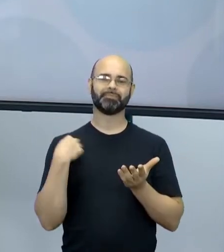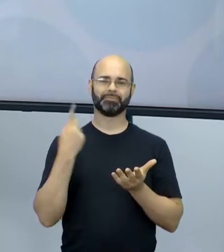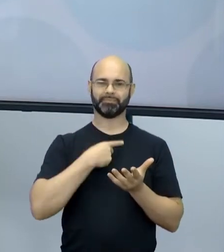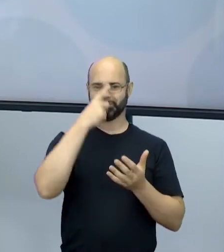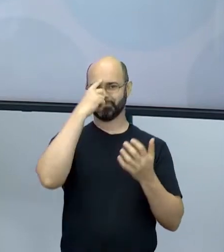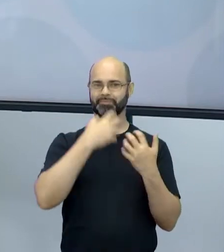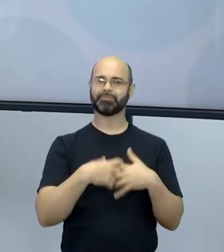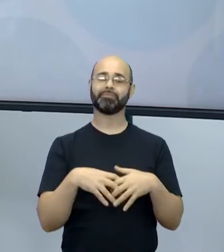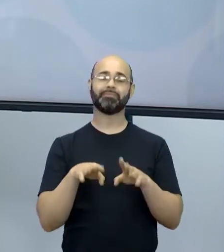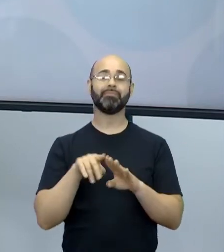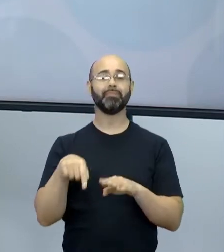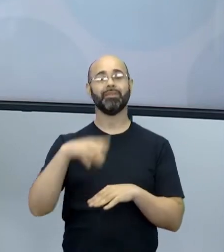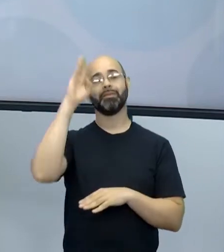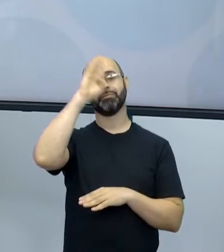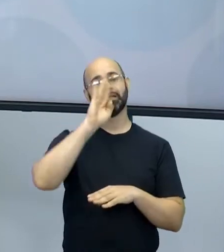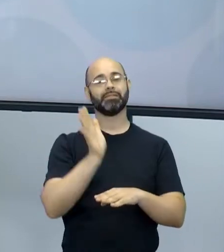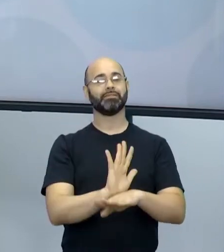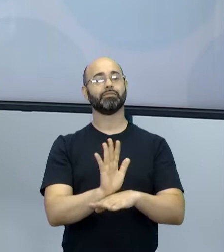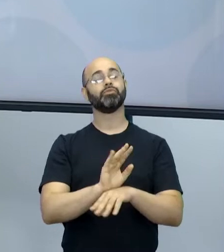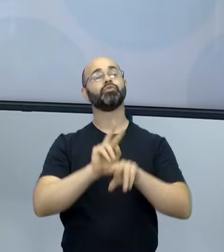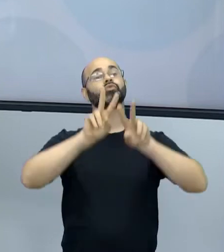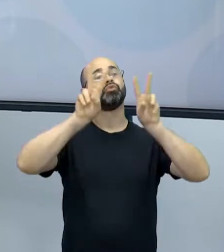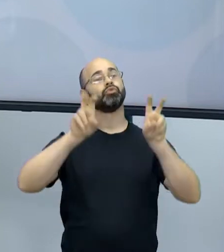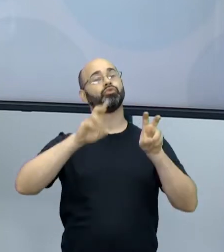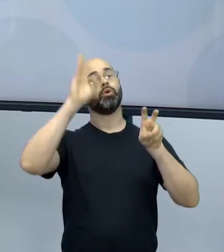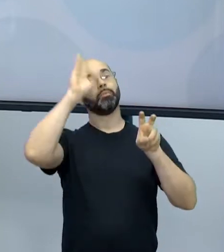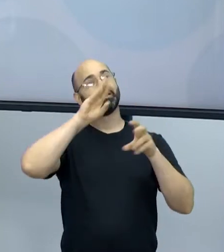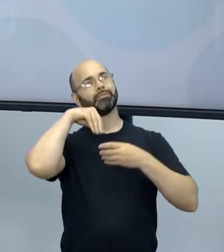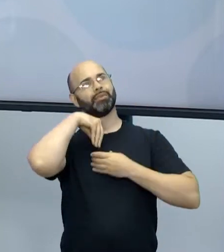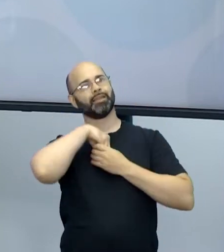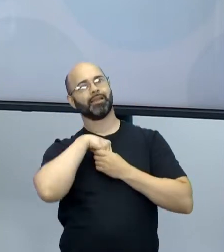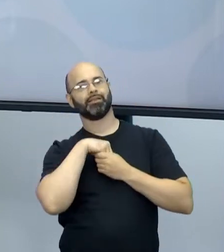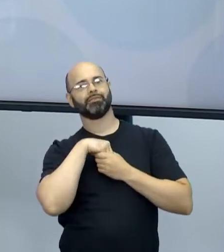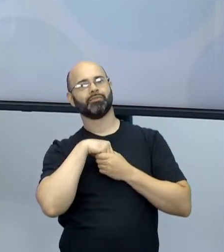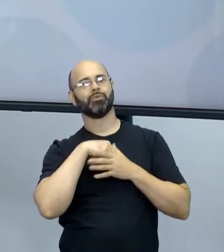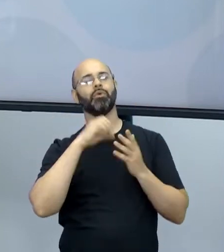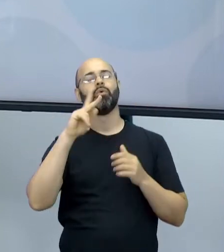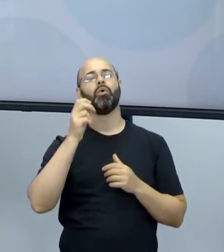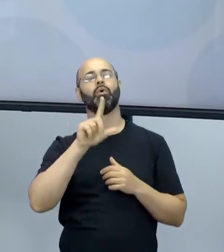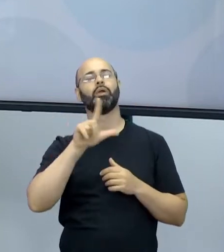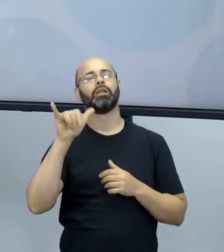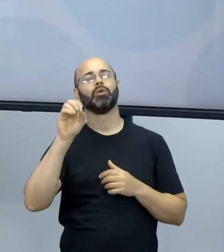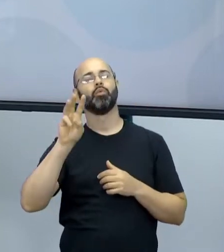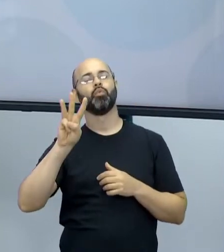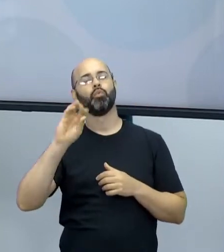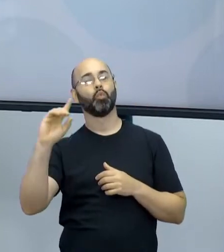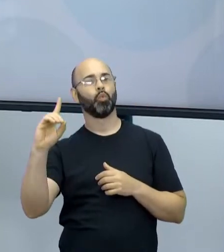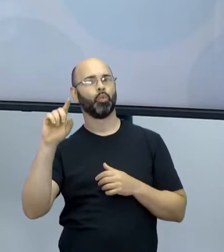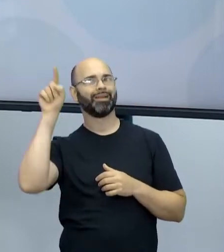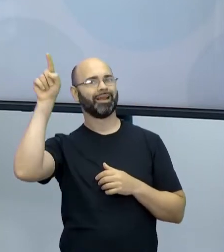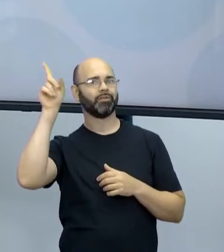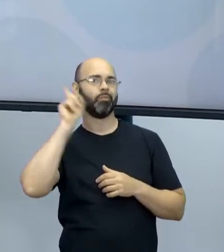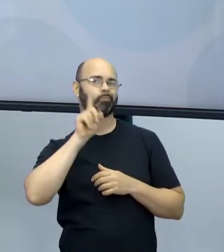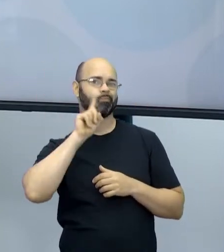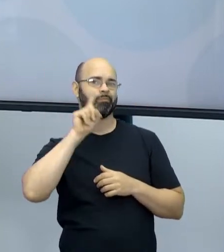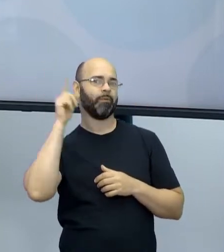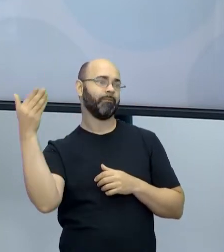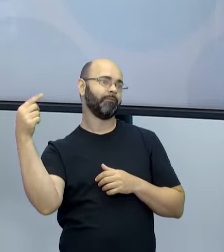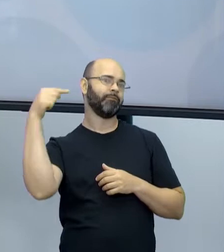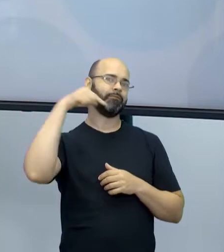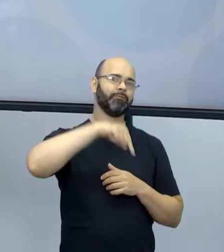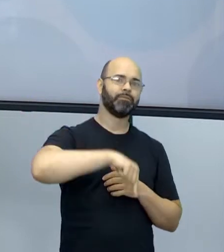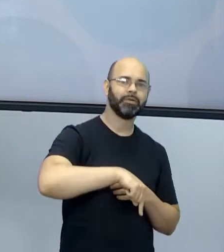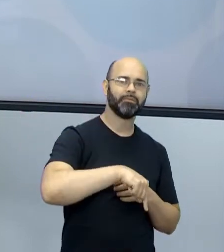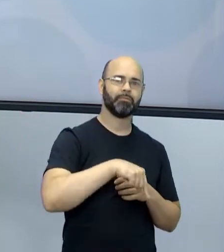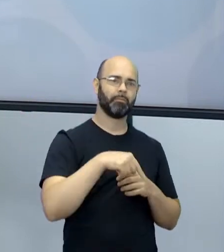gente fazendo cinema aqui no Brasil sobre o Brasil. Outra coisa é Hollywood vindo aqui, os americanos vindo aqui,